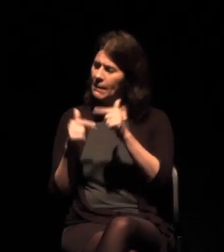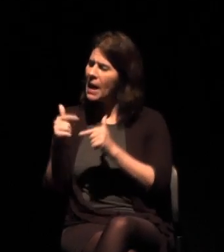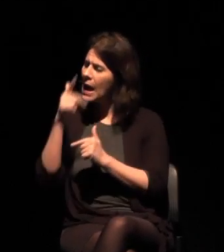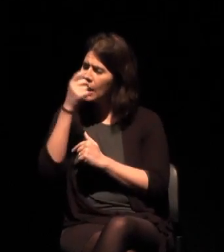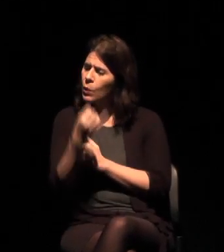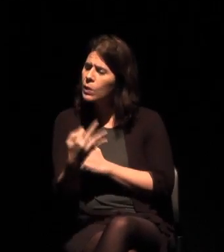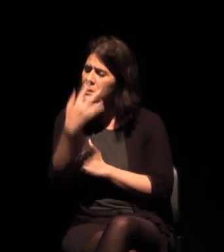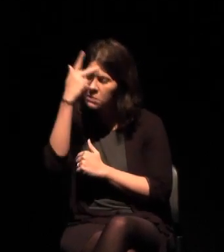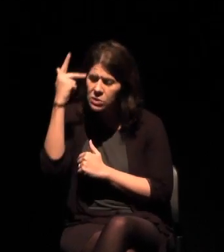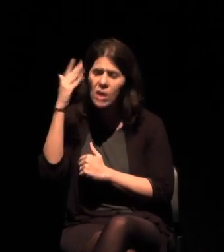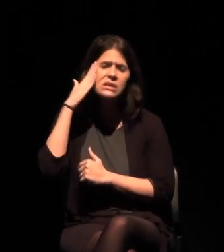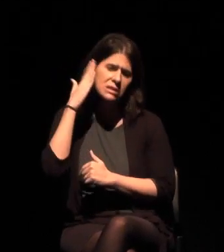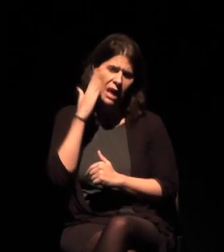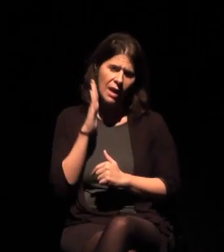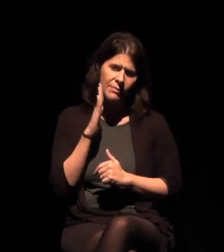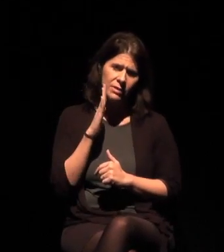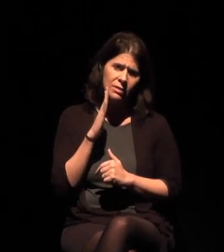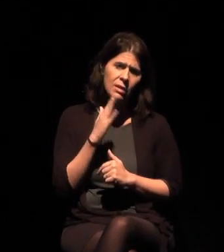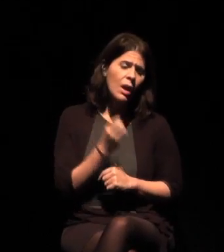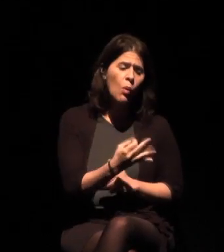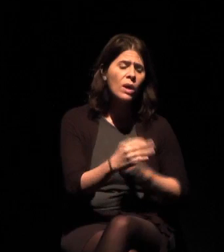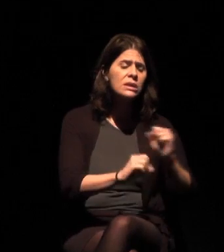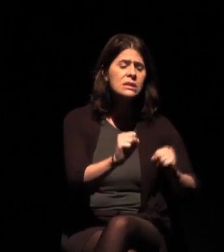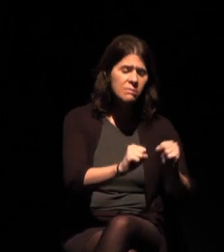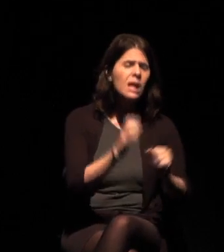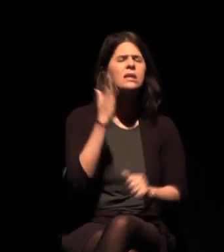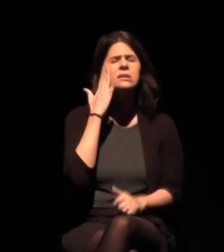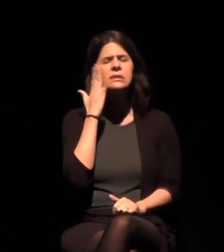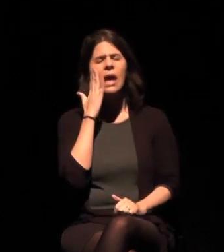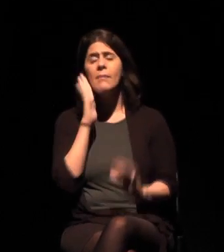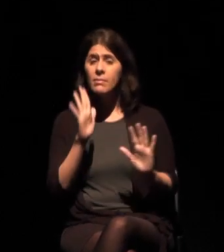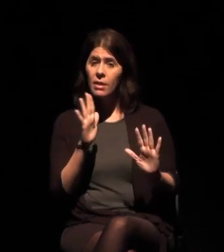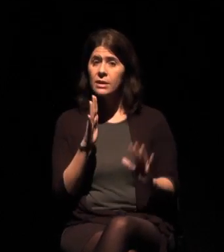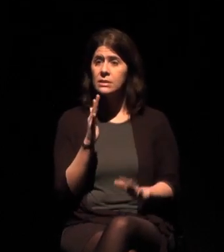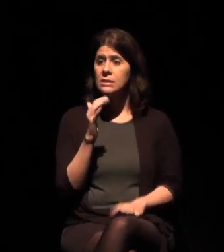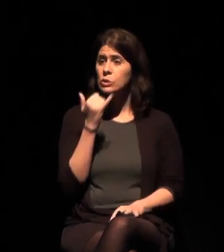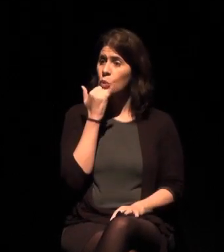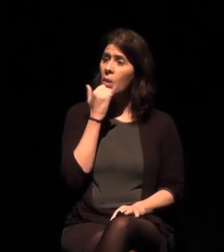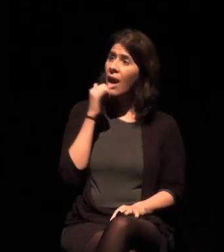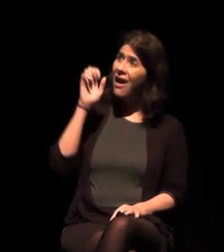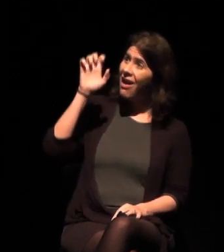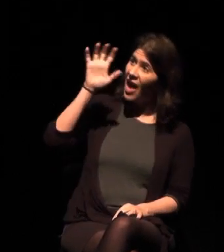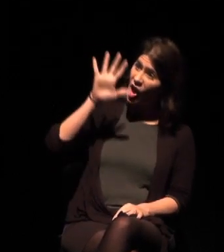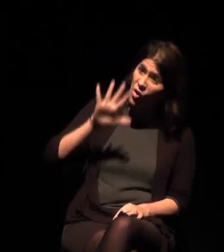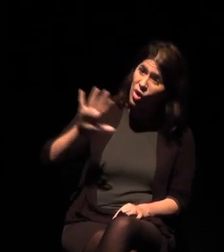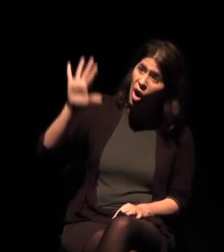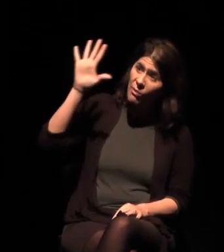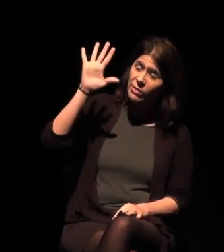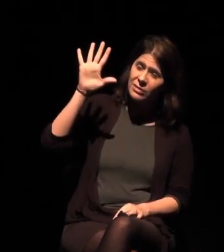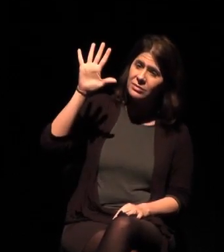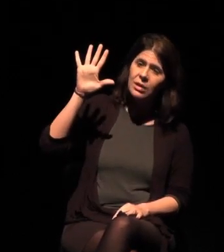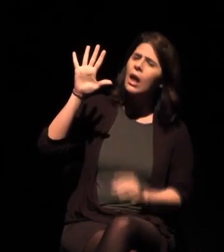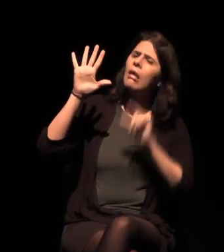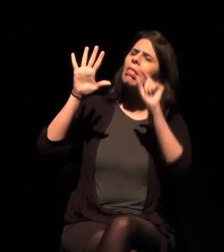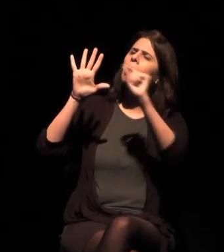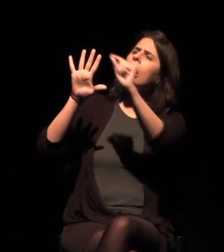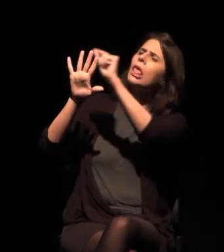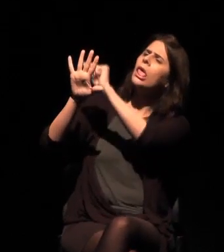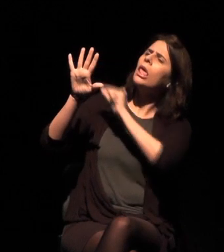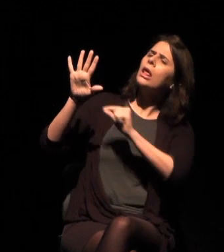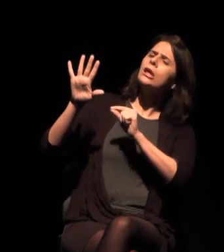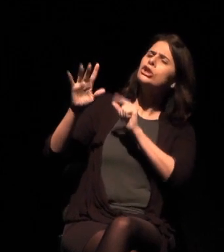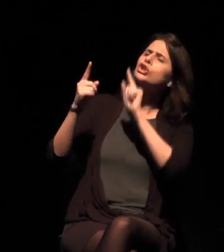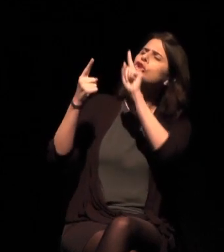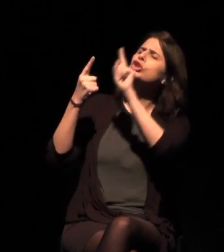conseguimos saber por esta europa foi aquela europa fora peço desculpa que tipo de empresas lá estão dentro